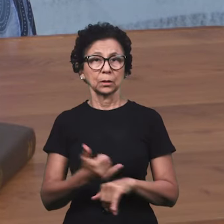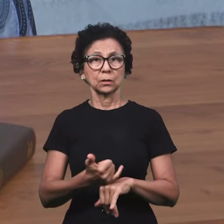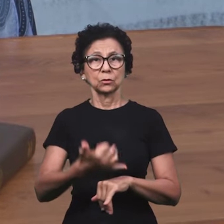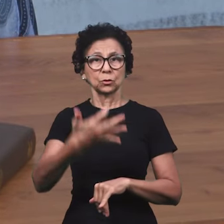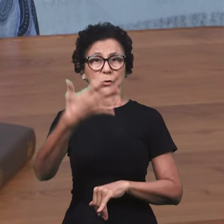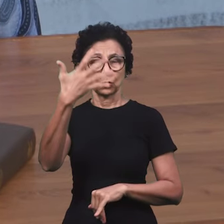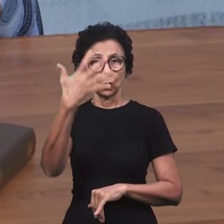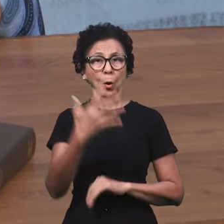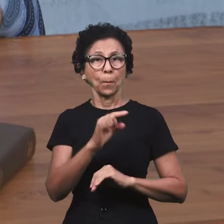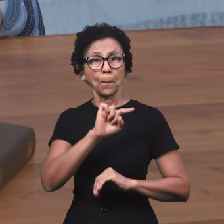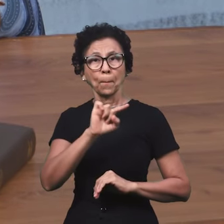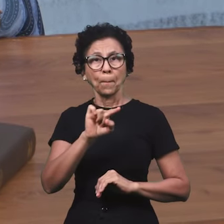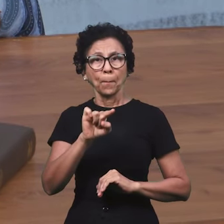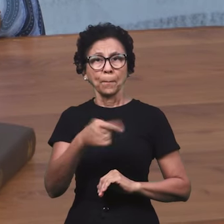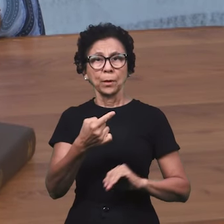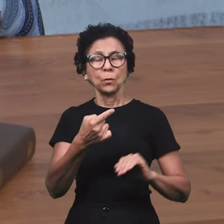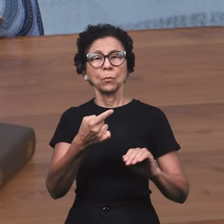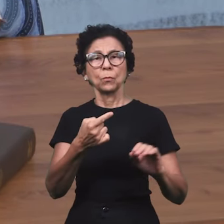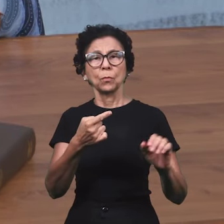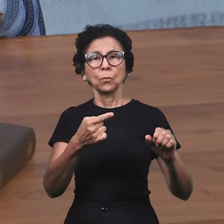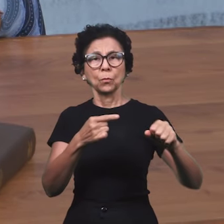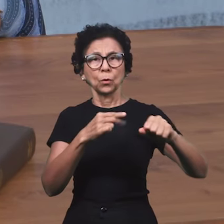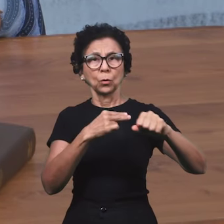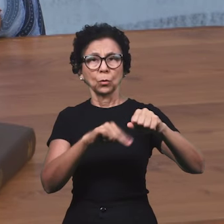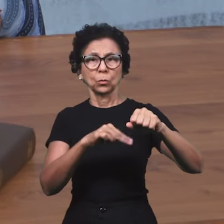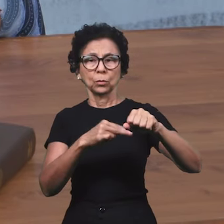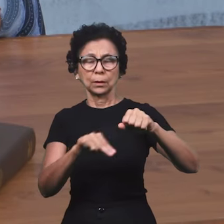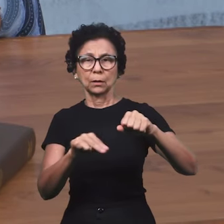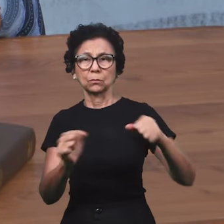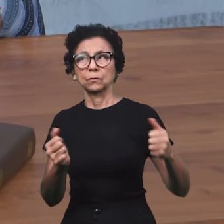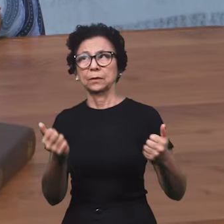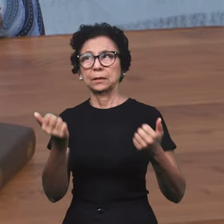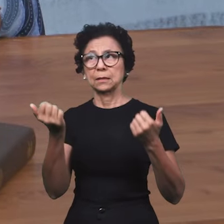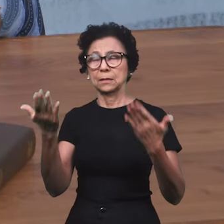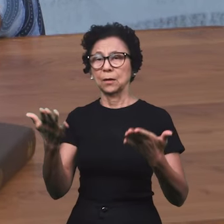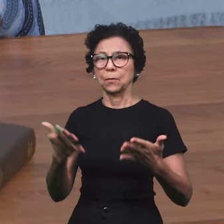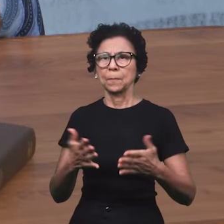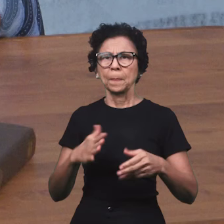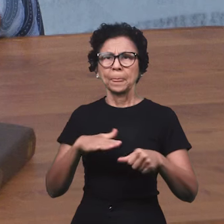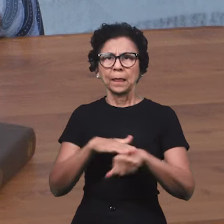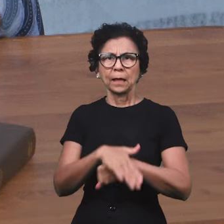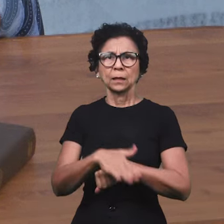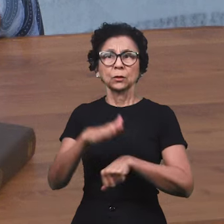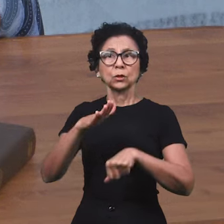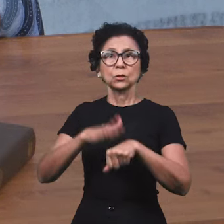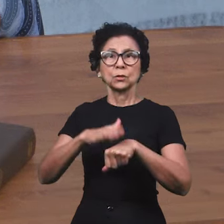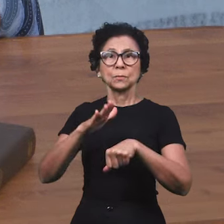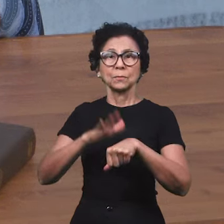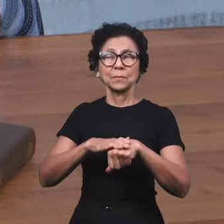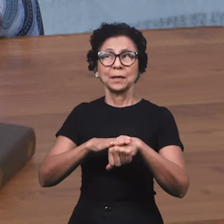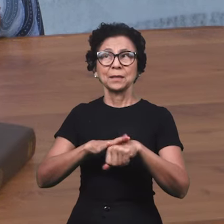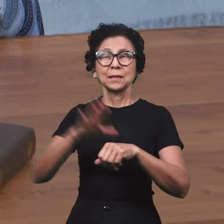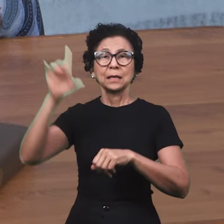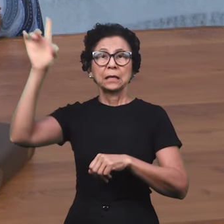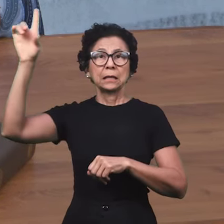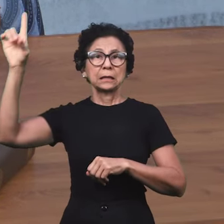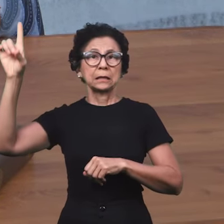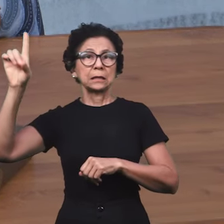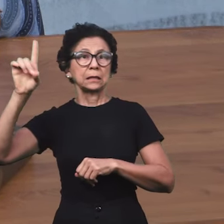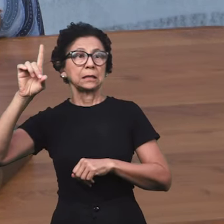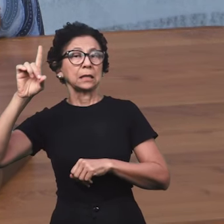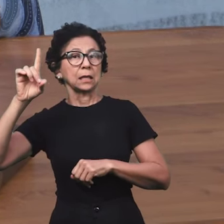1000 holocaustos. Naquela mesma noite, Deus apareceu a Salomão e